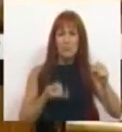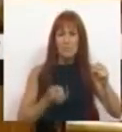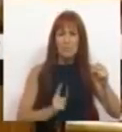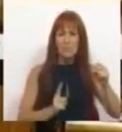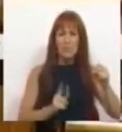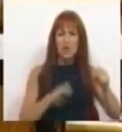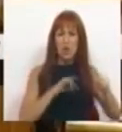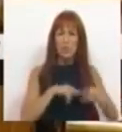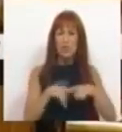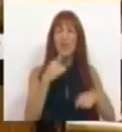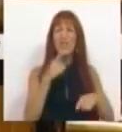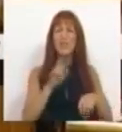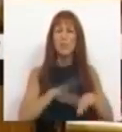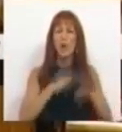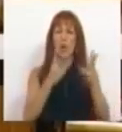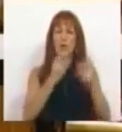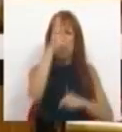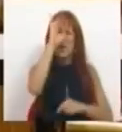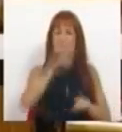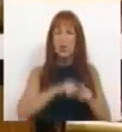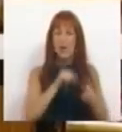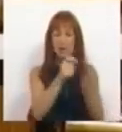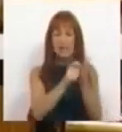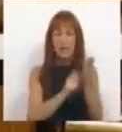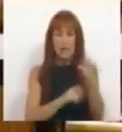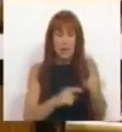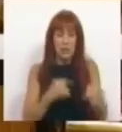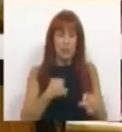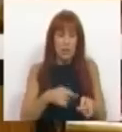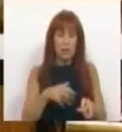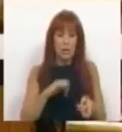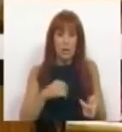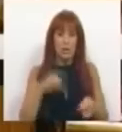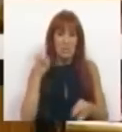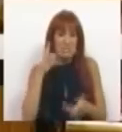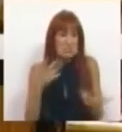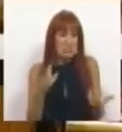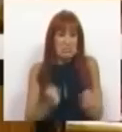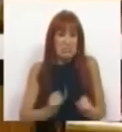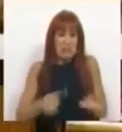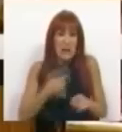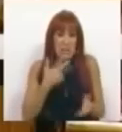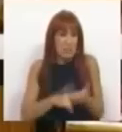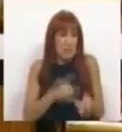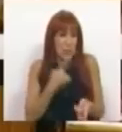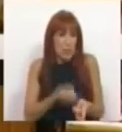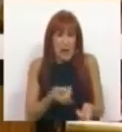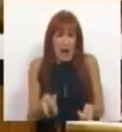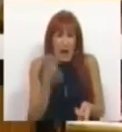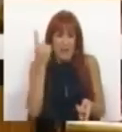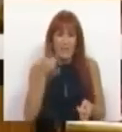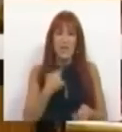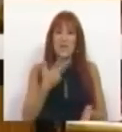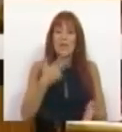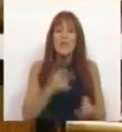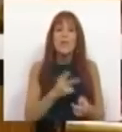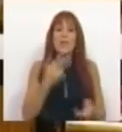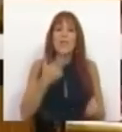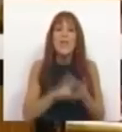são, não é o que o Sr. Deputado disse sobre o Orçamento de Estado, sobre o que lá está, até porque o que disse, o essencial, até nem sequer é verdadeiro. As